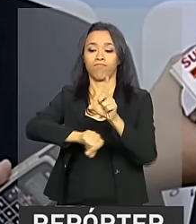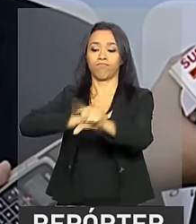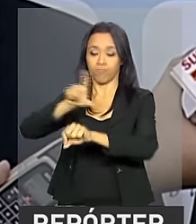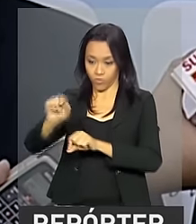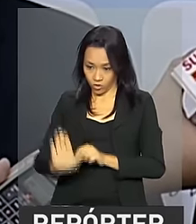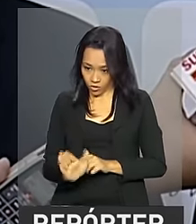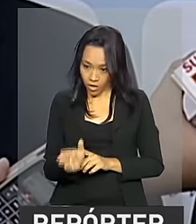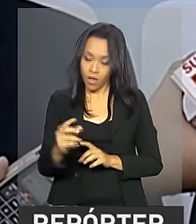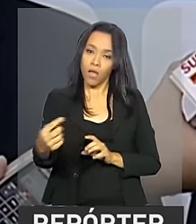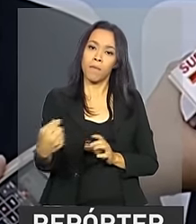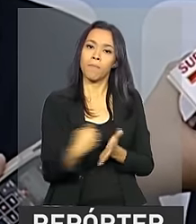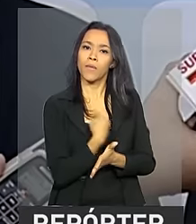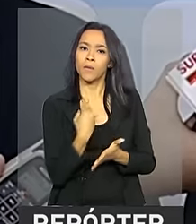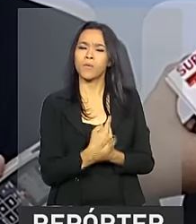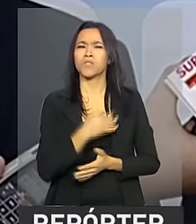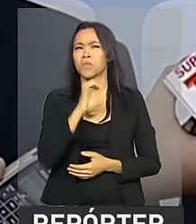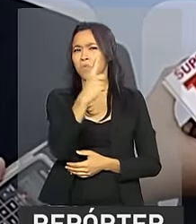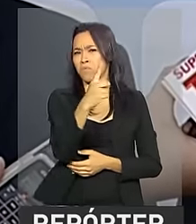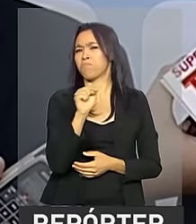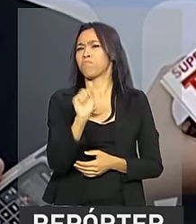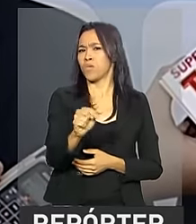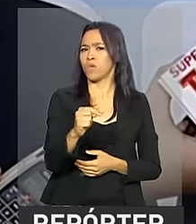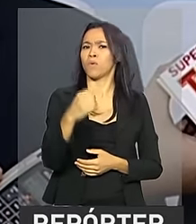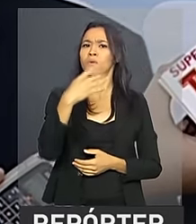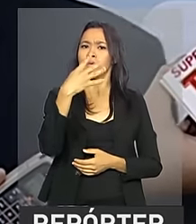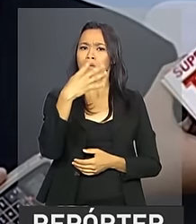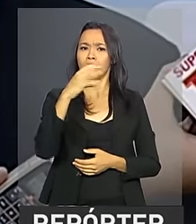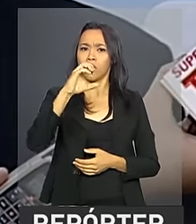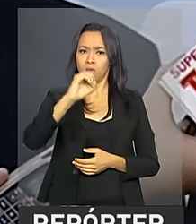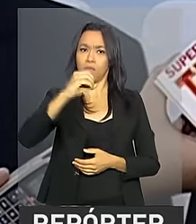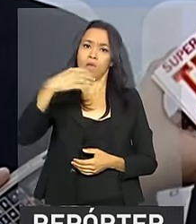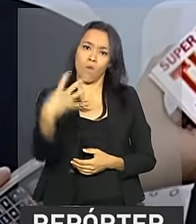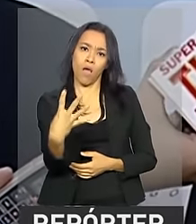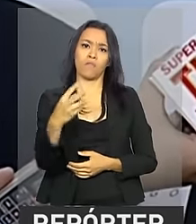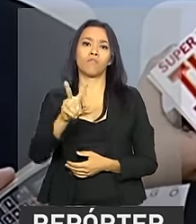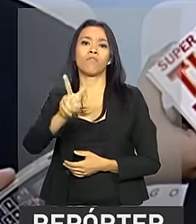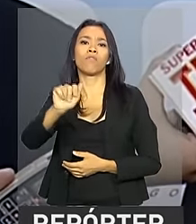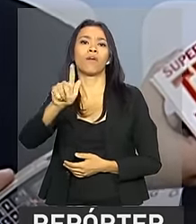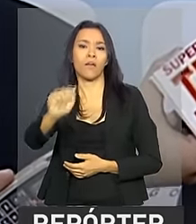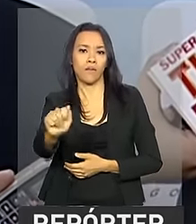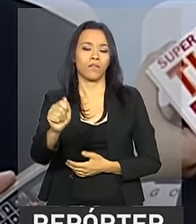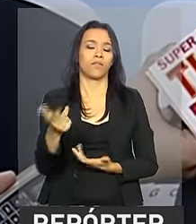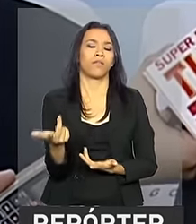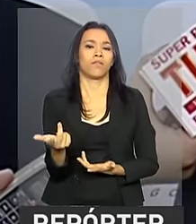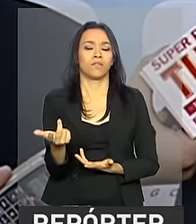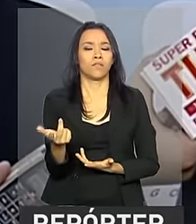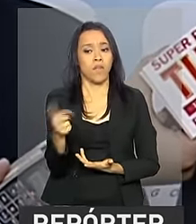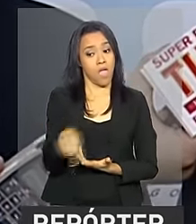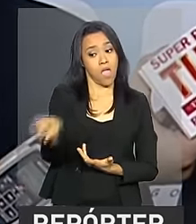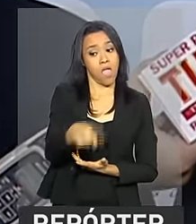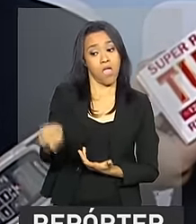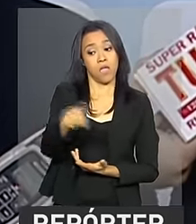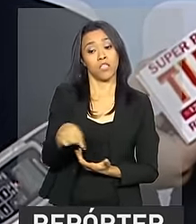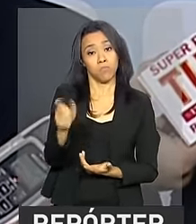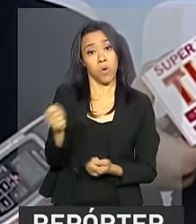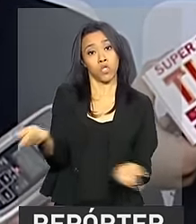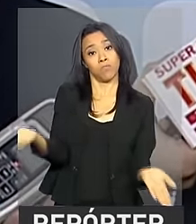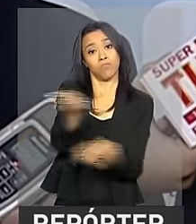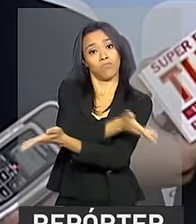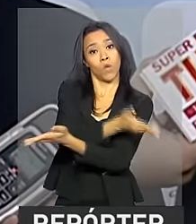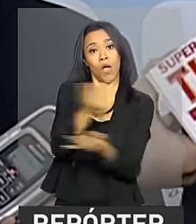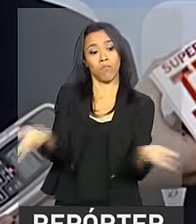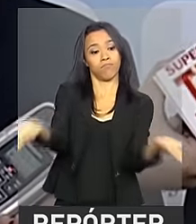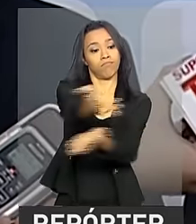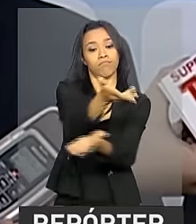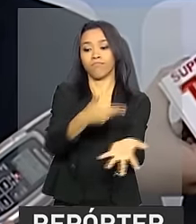selecionados 1.004 médicos, são 1.004 vagas, eles poderão, entre eles, fazer permuta de localização, de